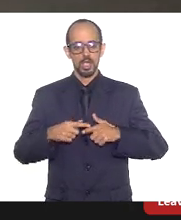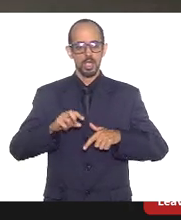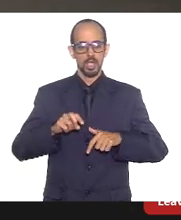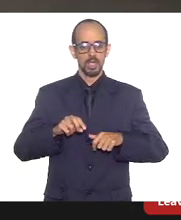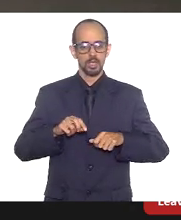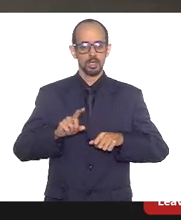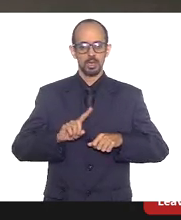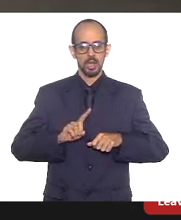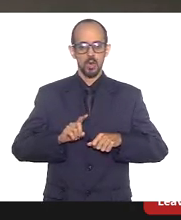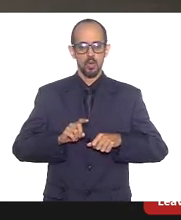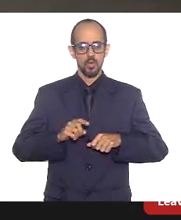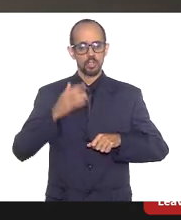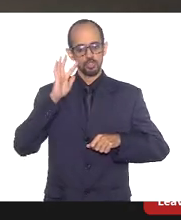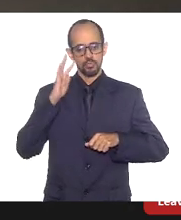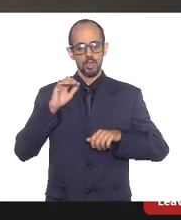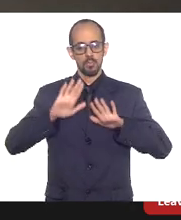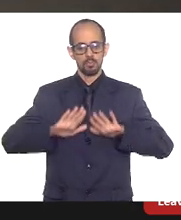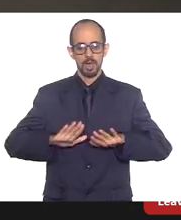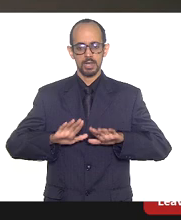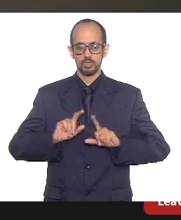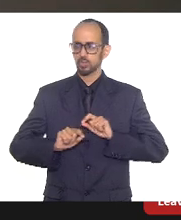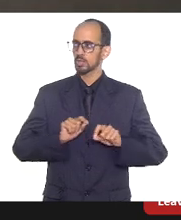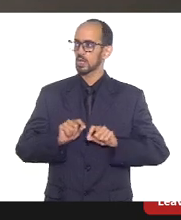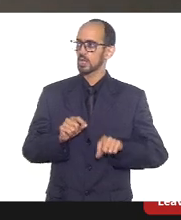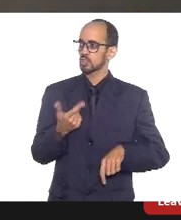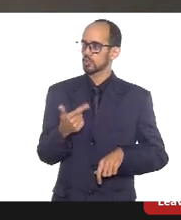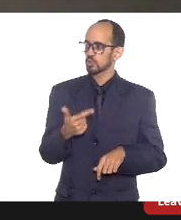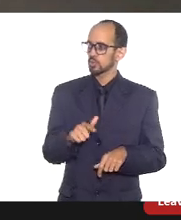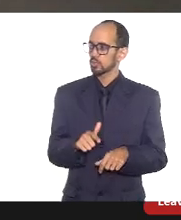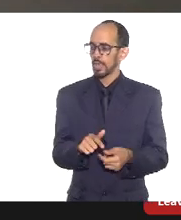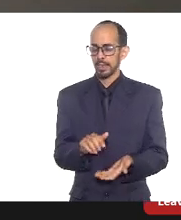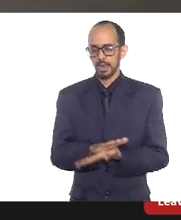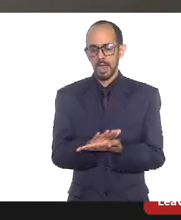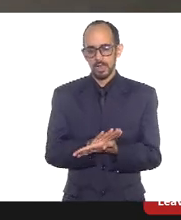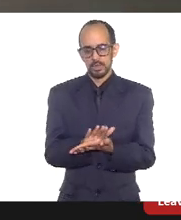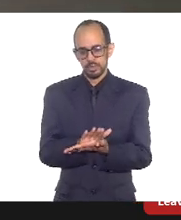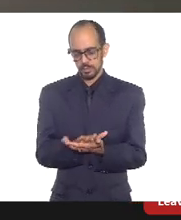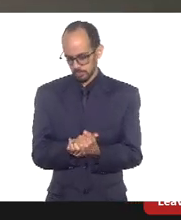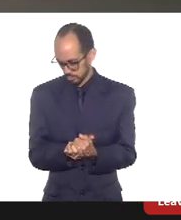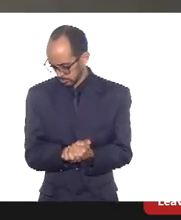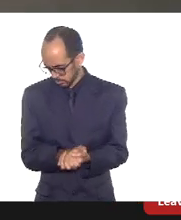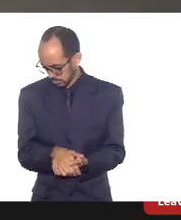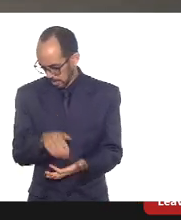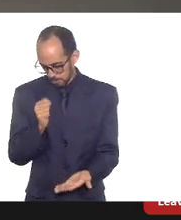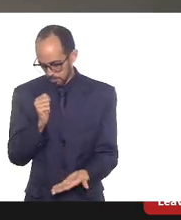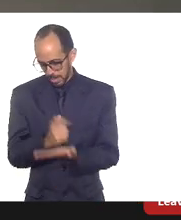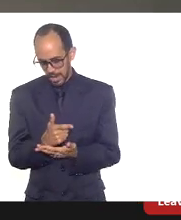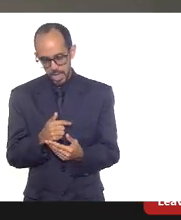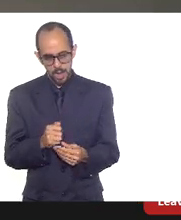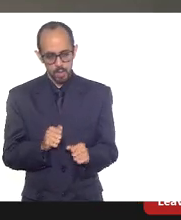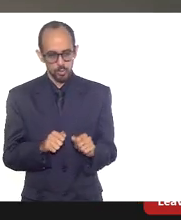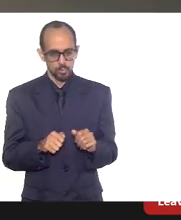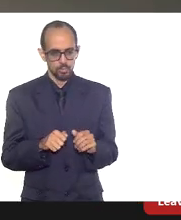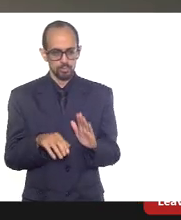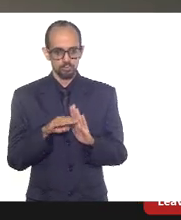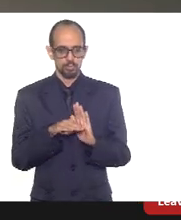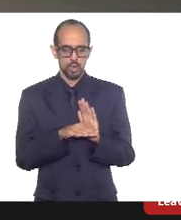saiu, mas a gente não tem nenhum óbice aqui de pagar processo nenhum, desde que